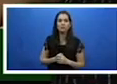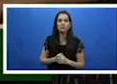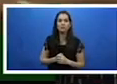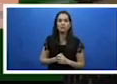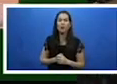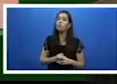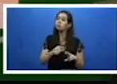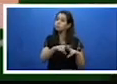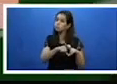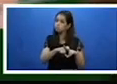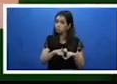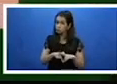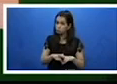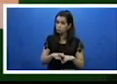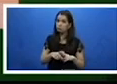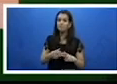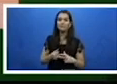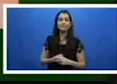portanto,